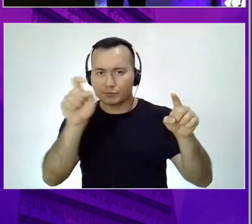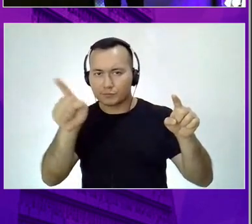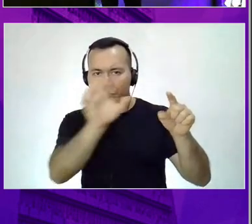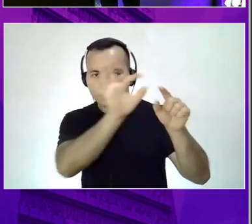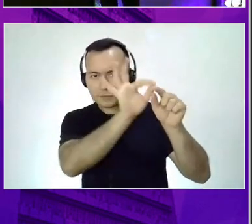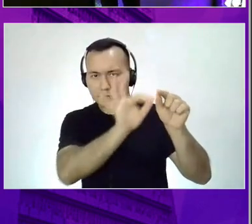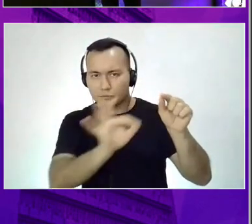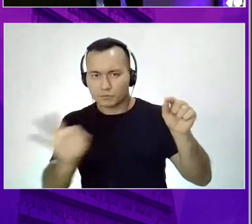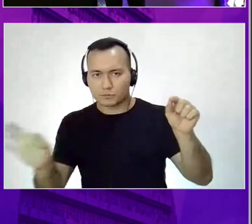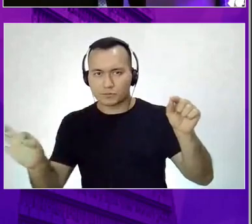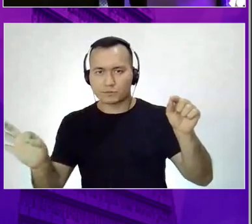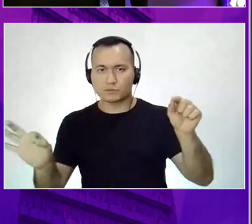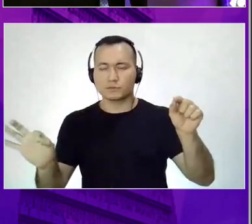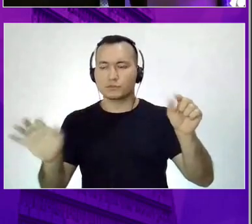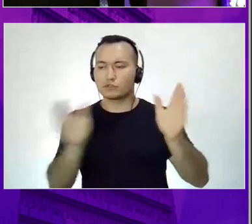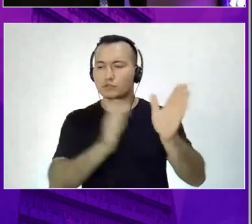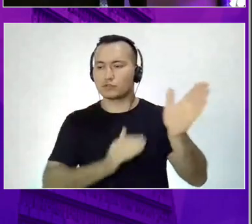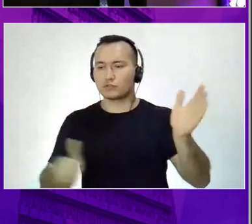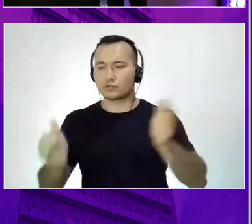ali a parte de